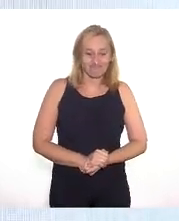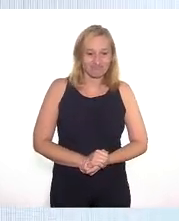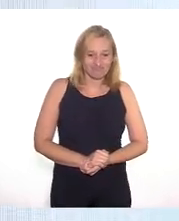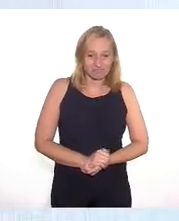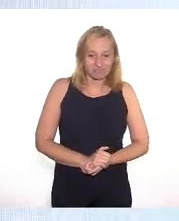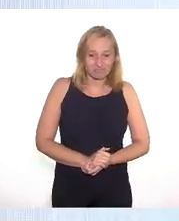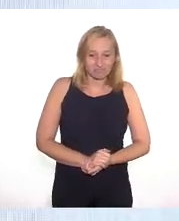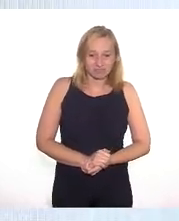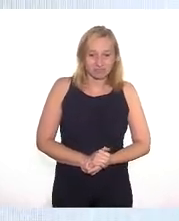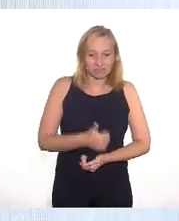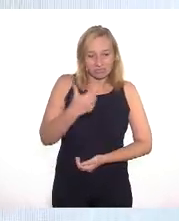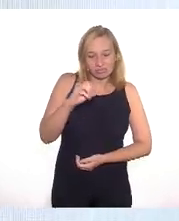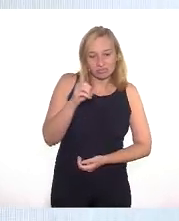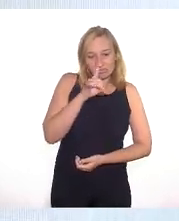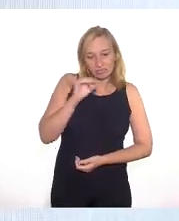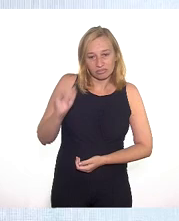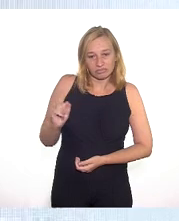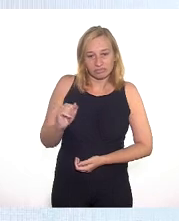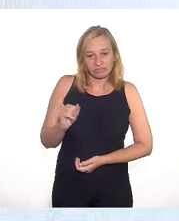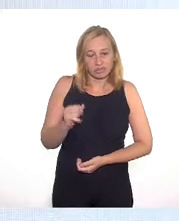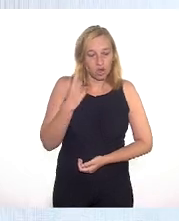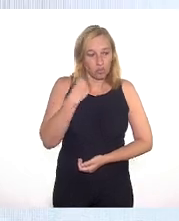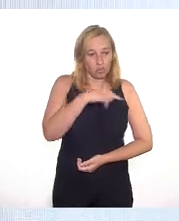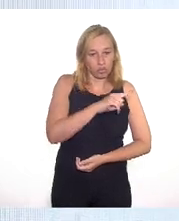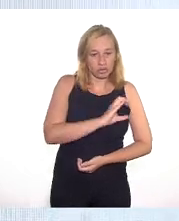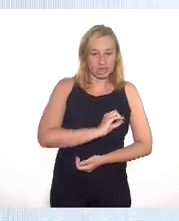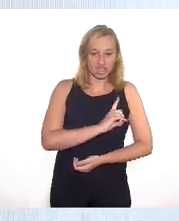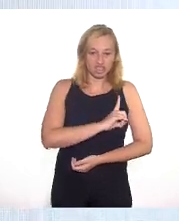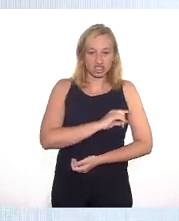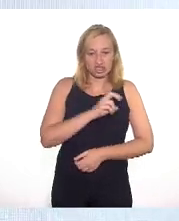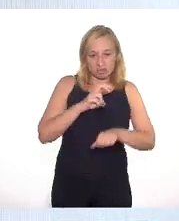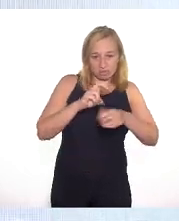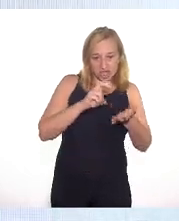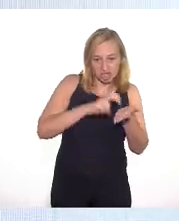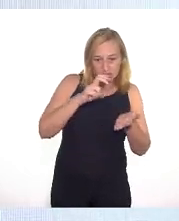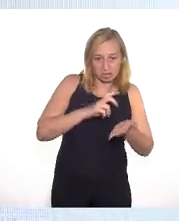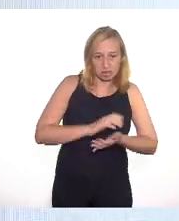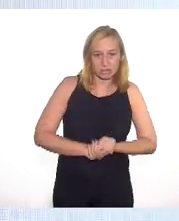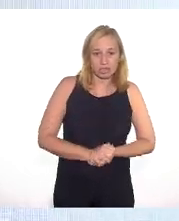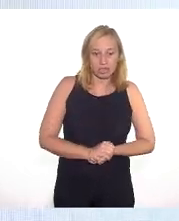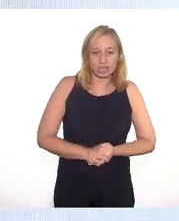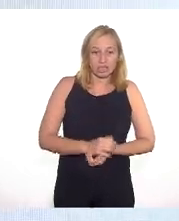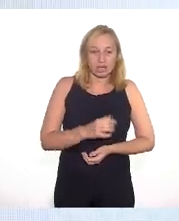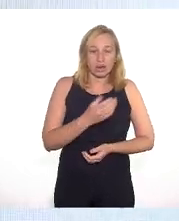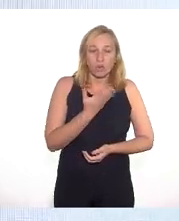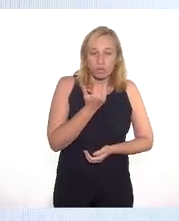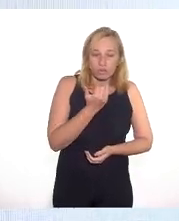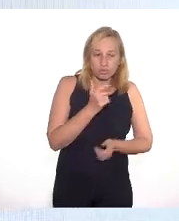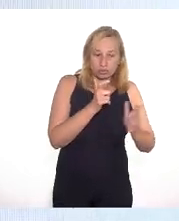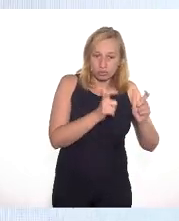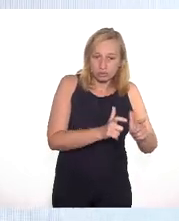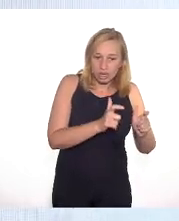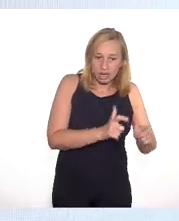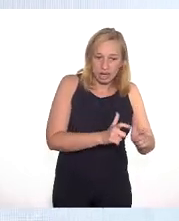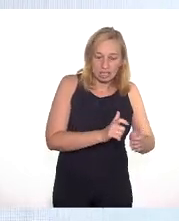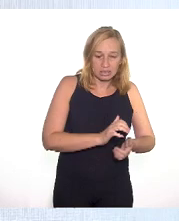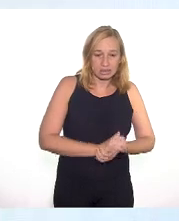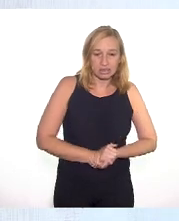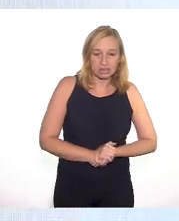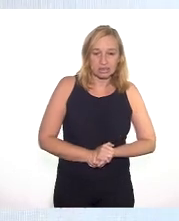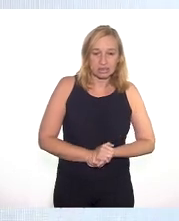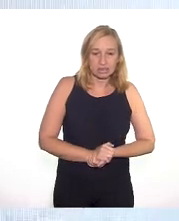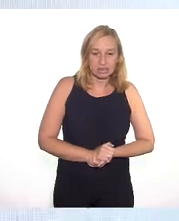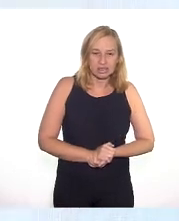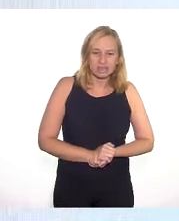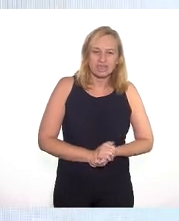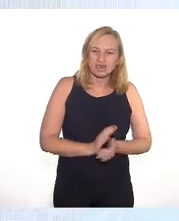Há 10 dias eu estive em Caxias pela manhã, depois almocei num local e lá